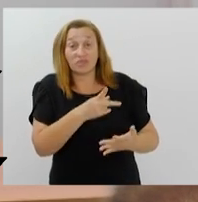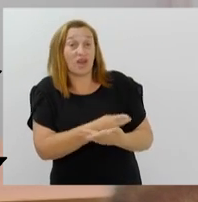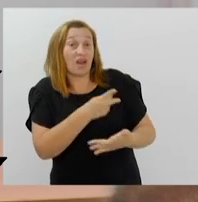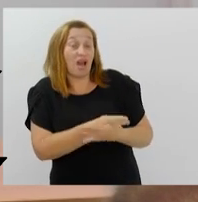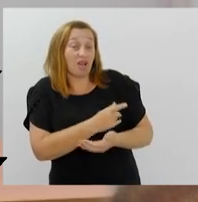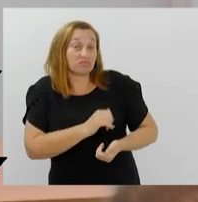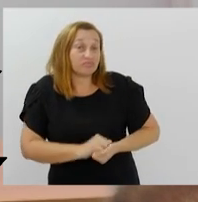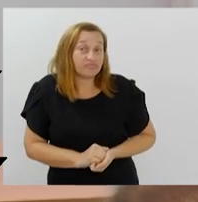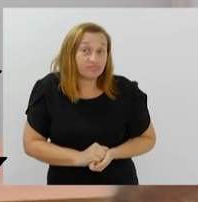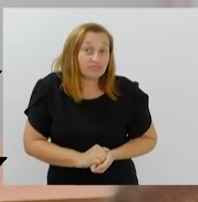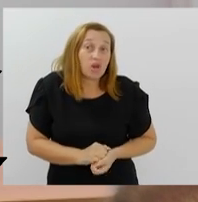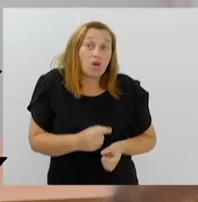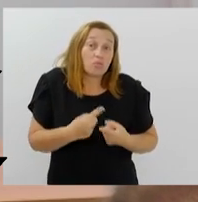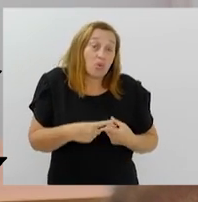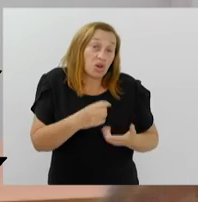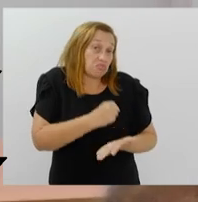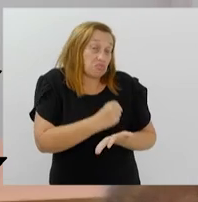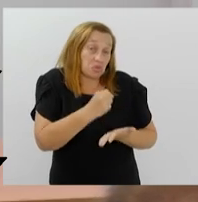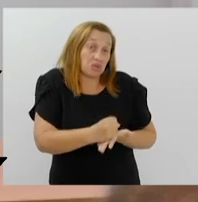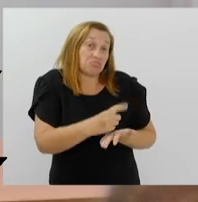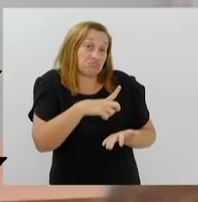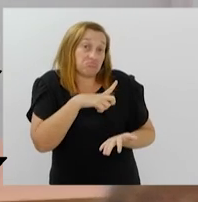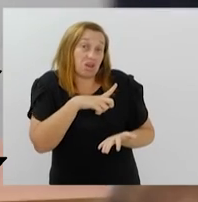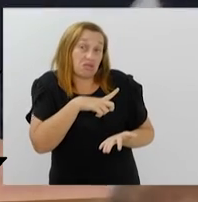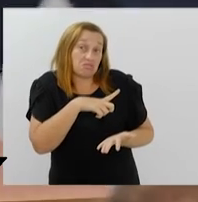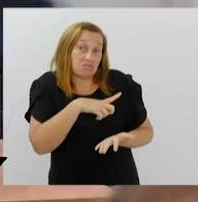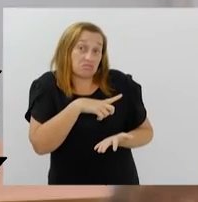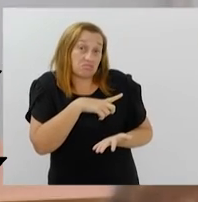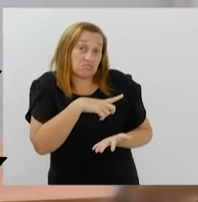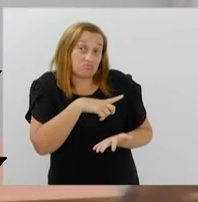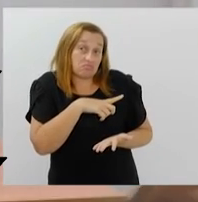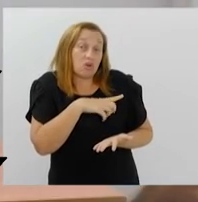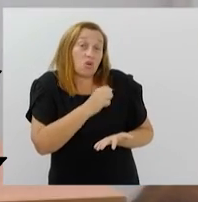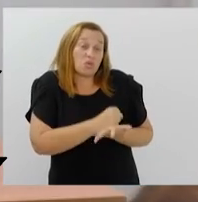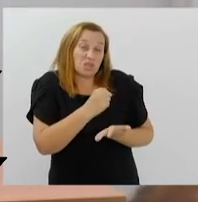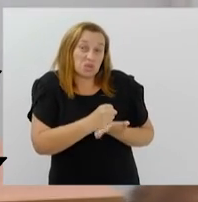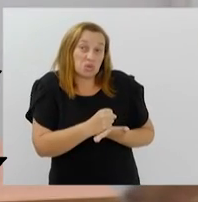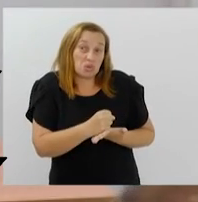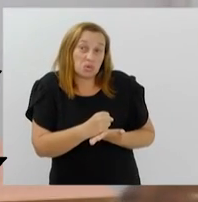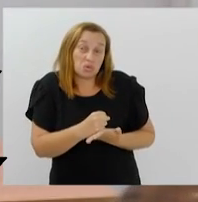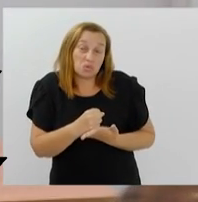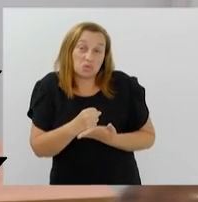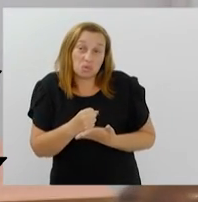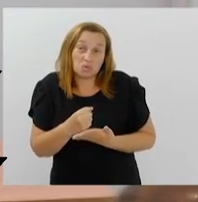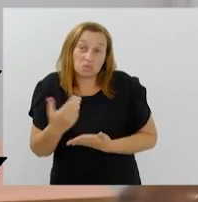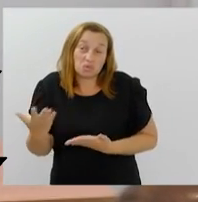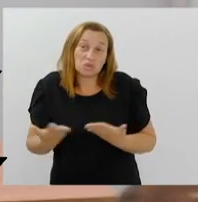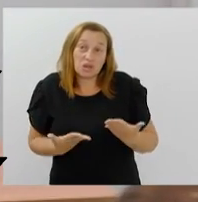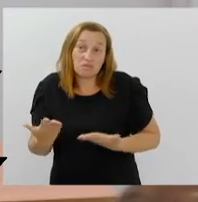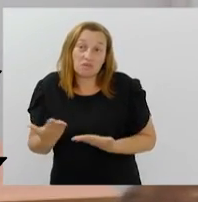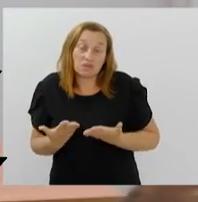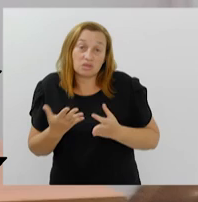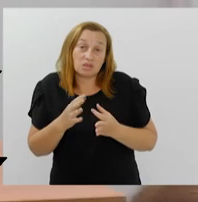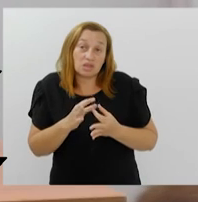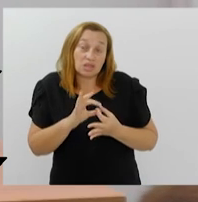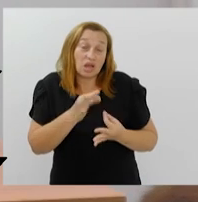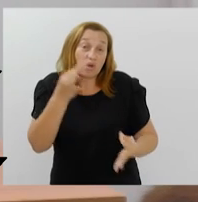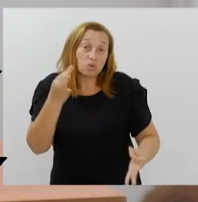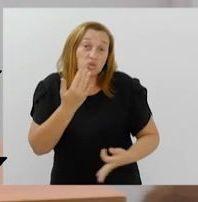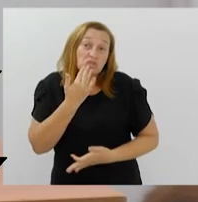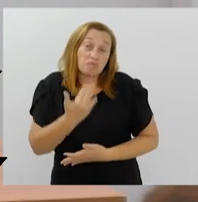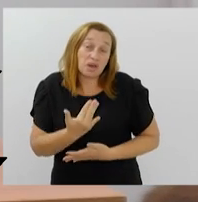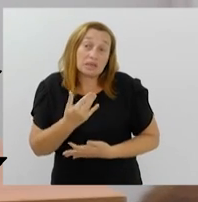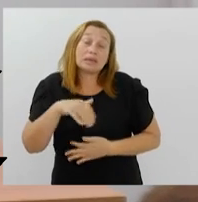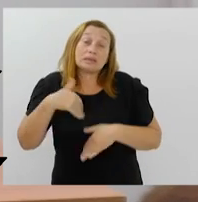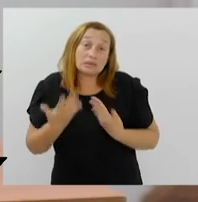porque ele tem um contrato contratou um que tá muito distante daquilo que Ele tá pedindo então isso é